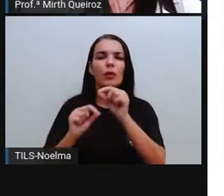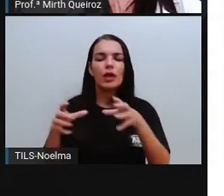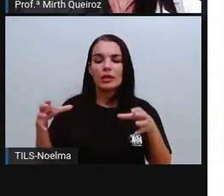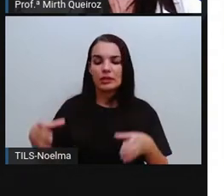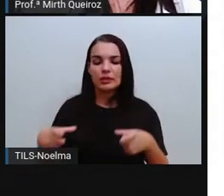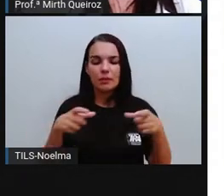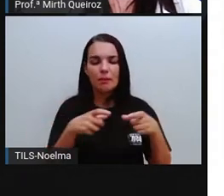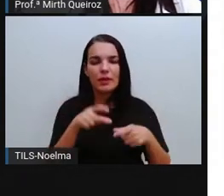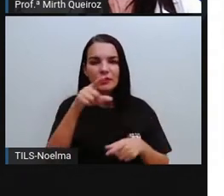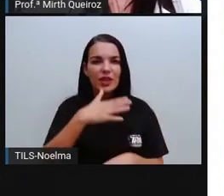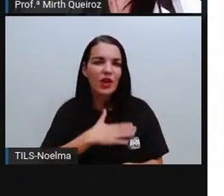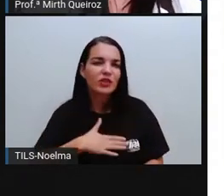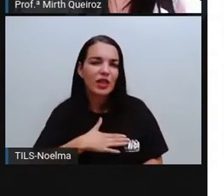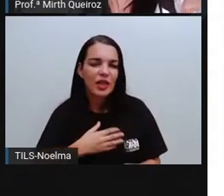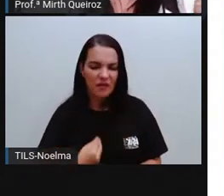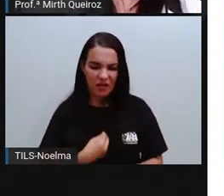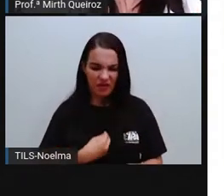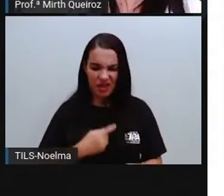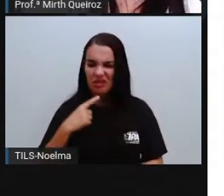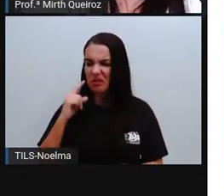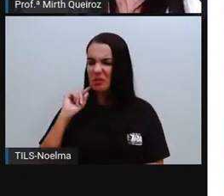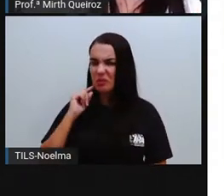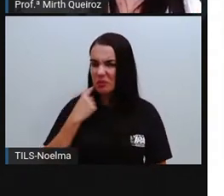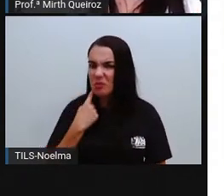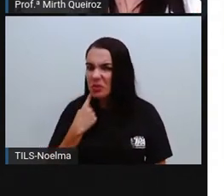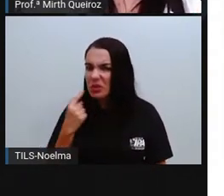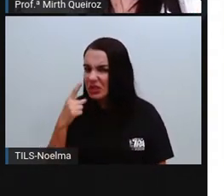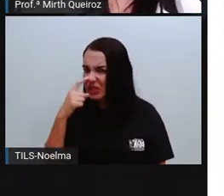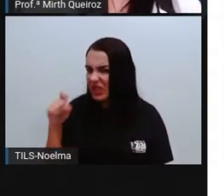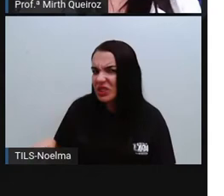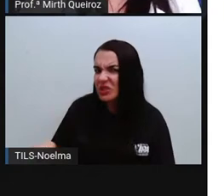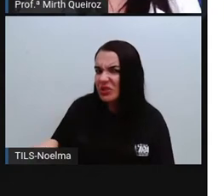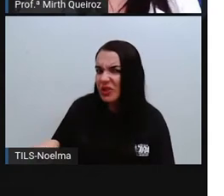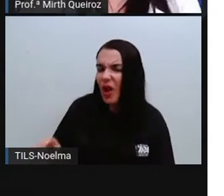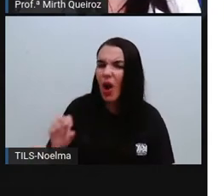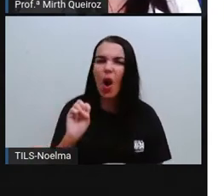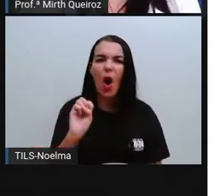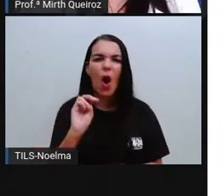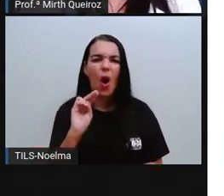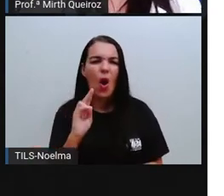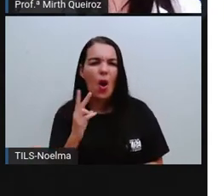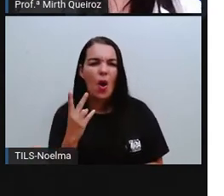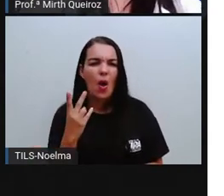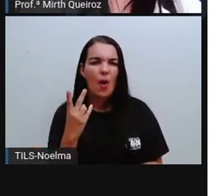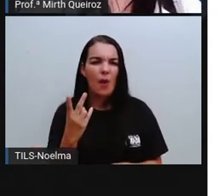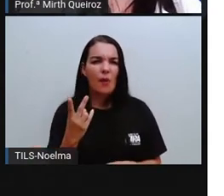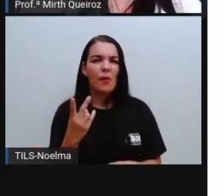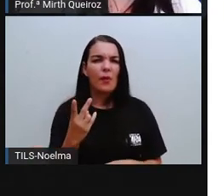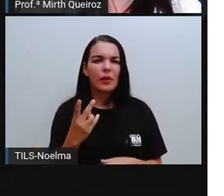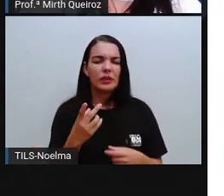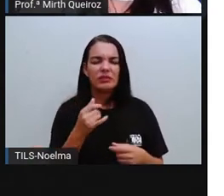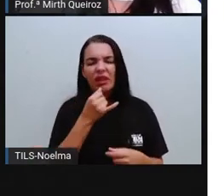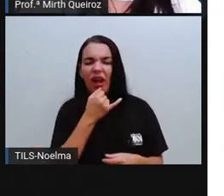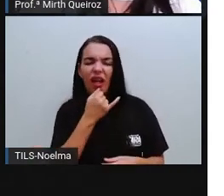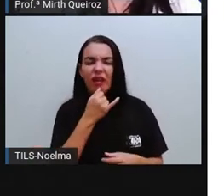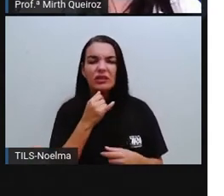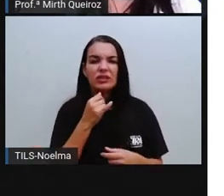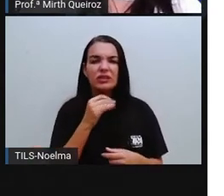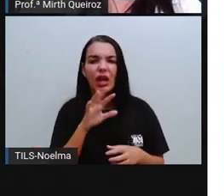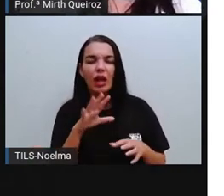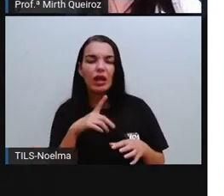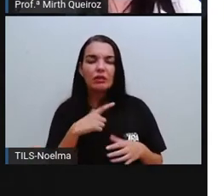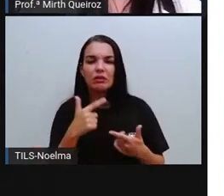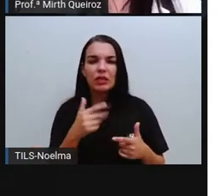vocês gostariam de viver? Naquele primeiro espaço que estava sujo, né? Um espaço triste, sem